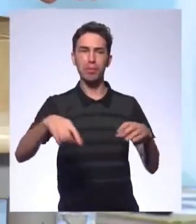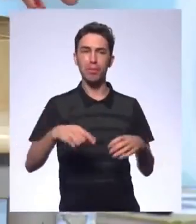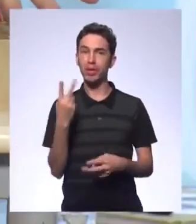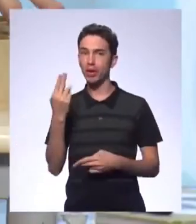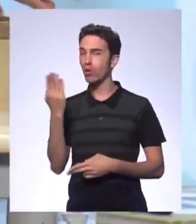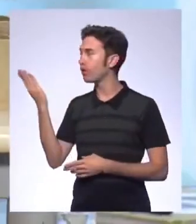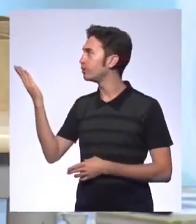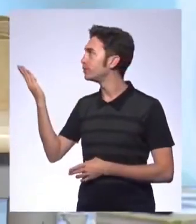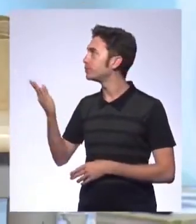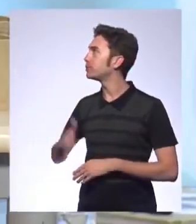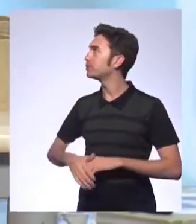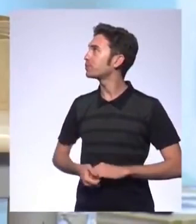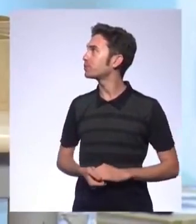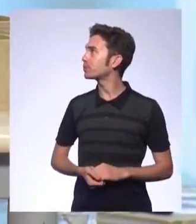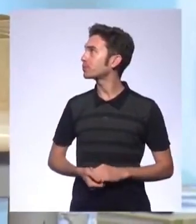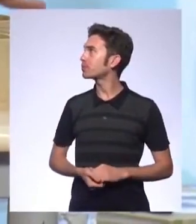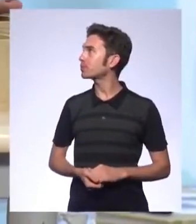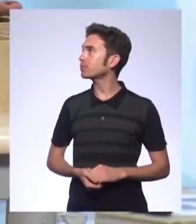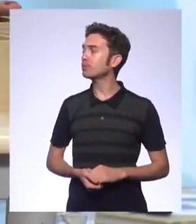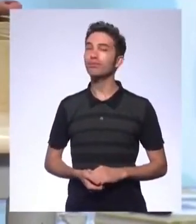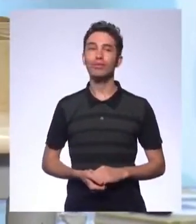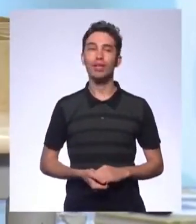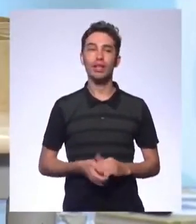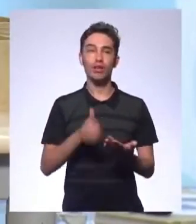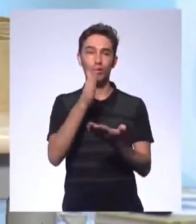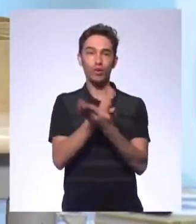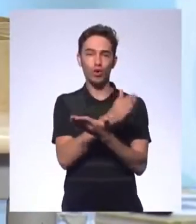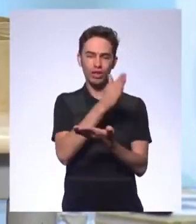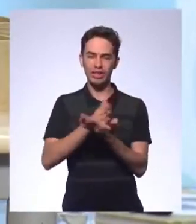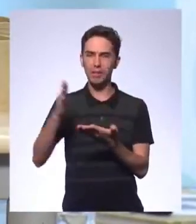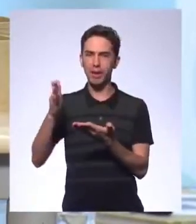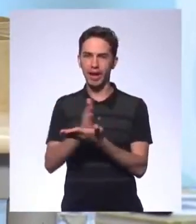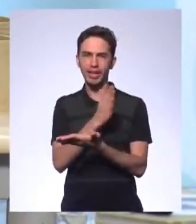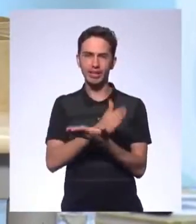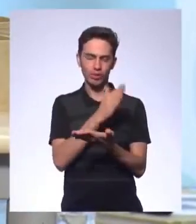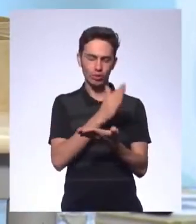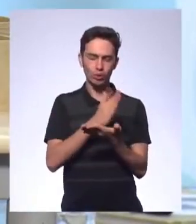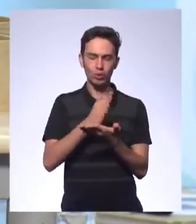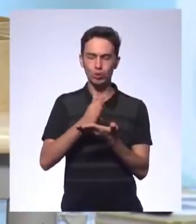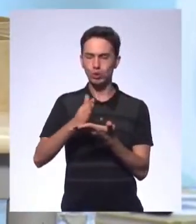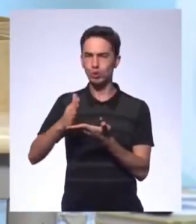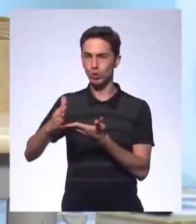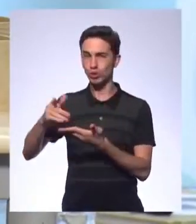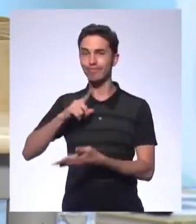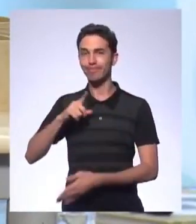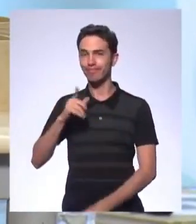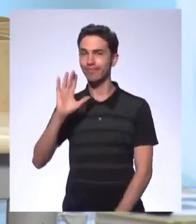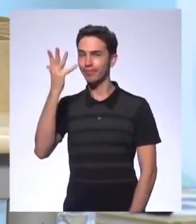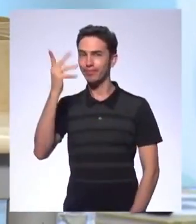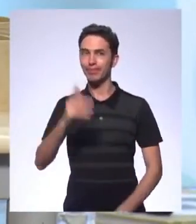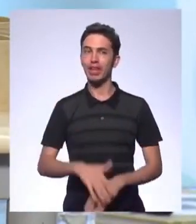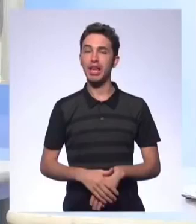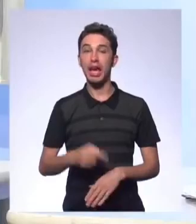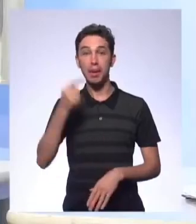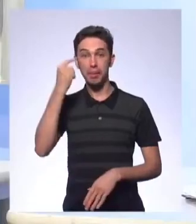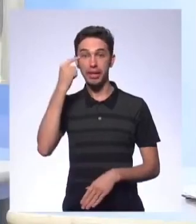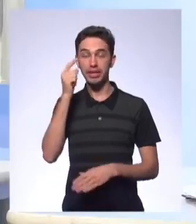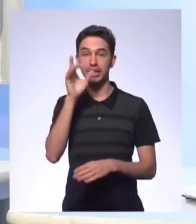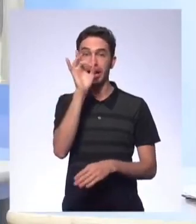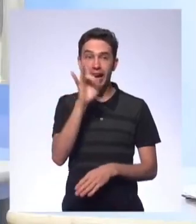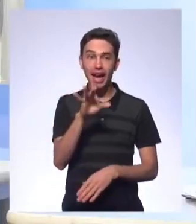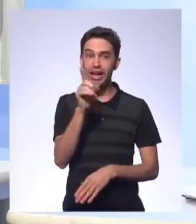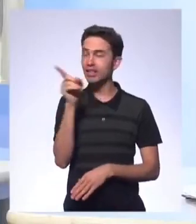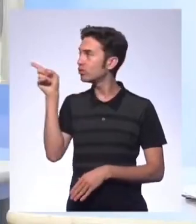fragmentado. Ele ficou em pedacinhos, beleza? E vamos imaginar que cada pedacinho desse é um feudo,